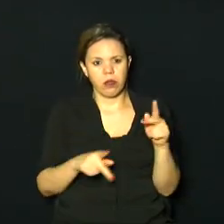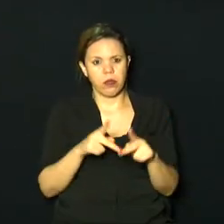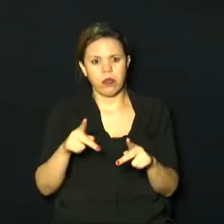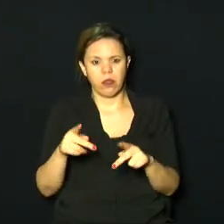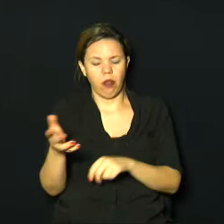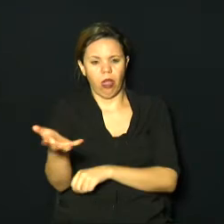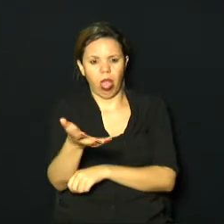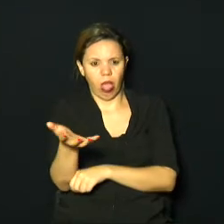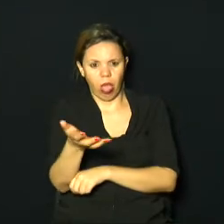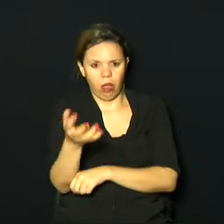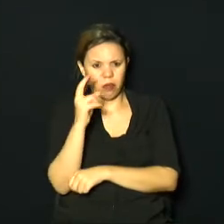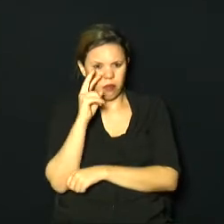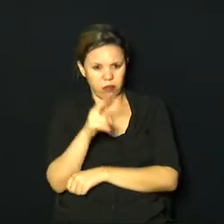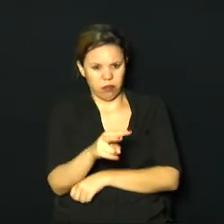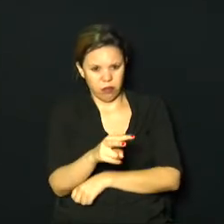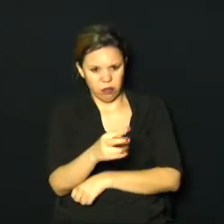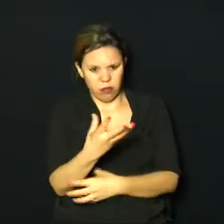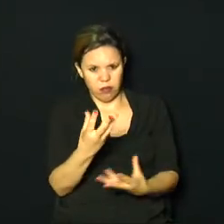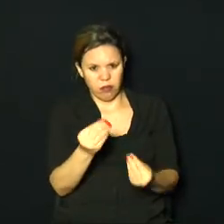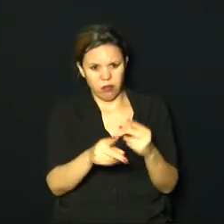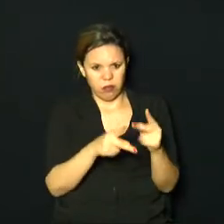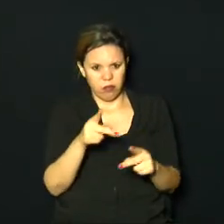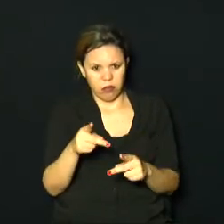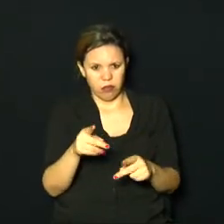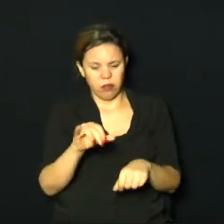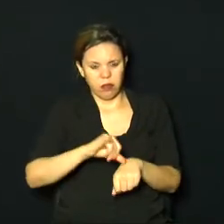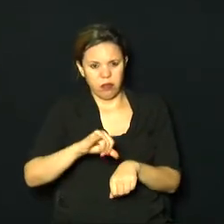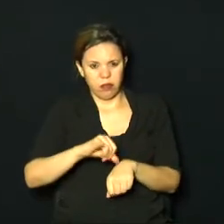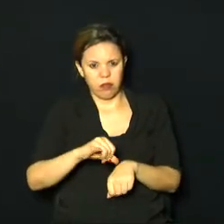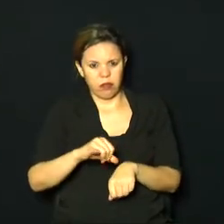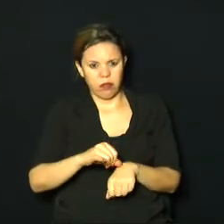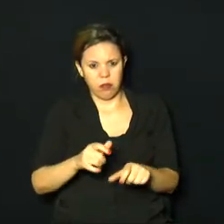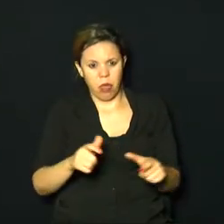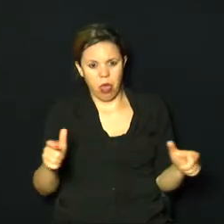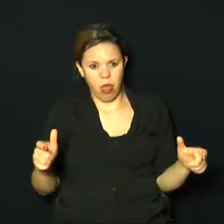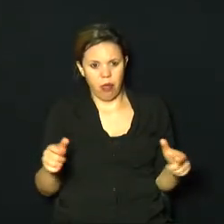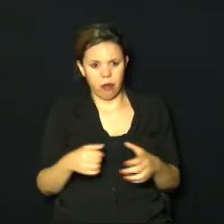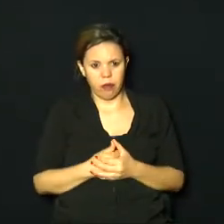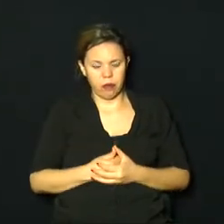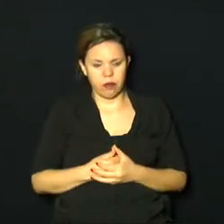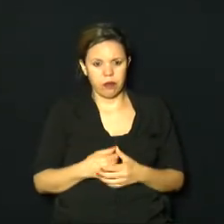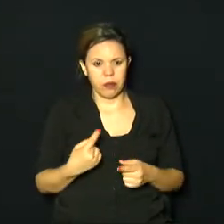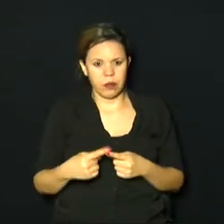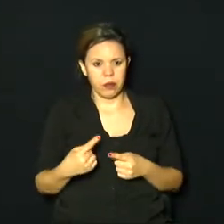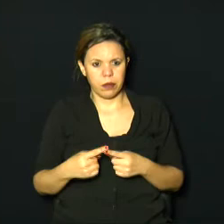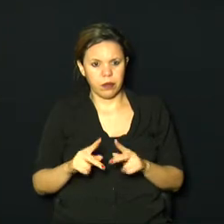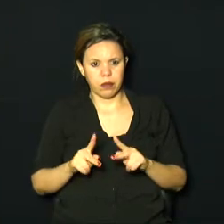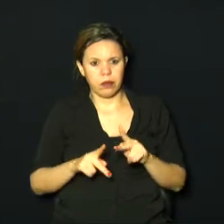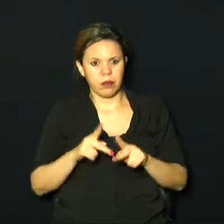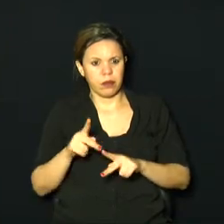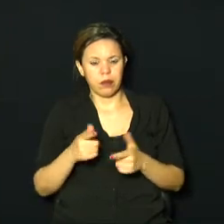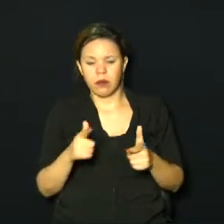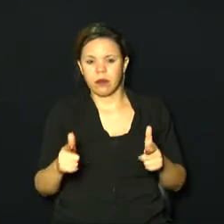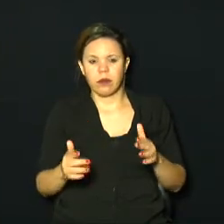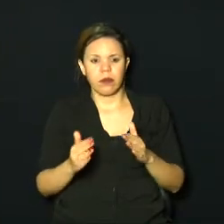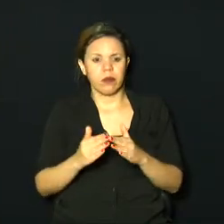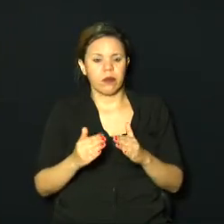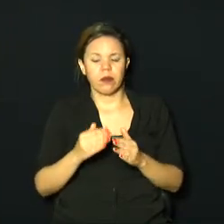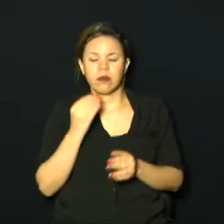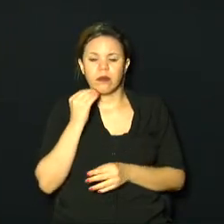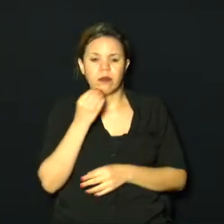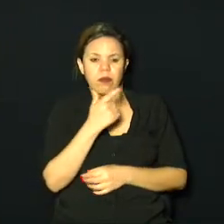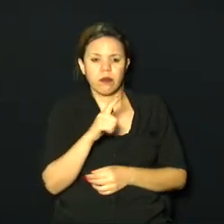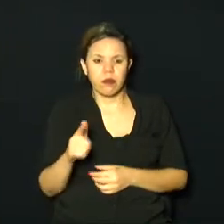de rua? Pessoas, você veio aqui no centro, aumentou. É porque essas pessoas não têm uma